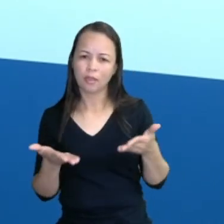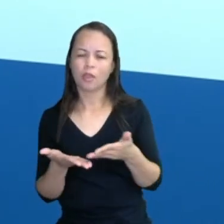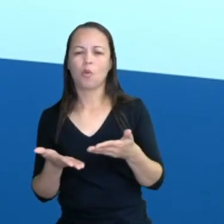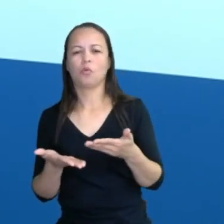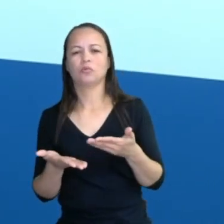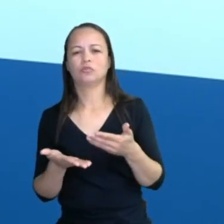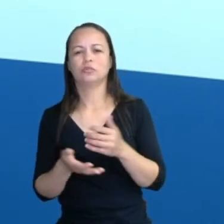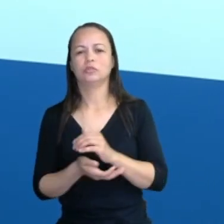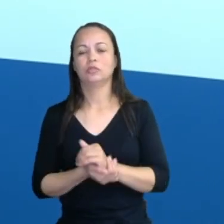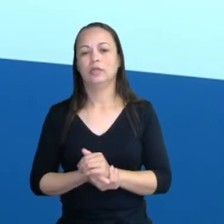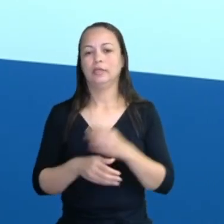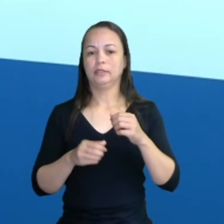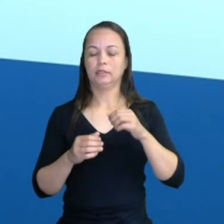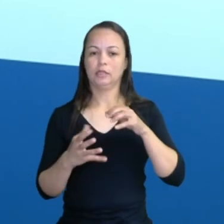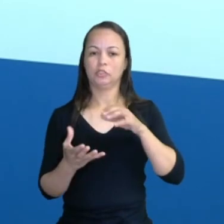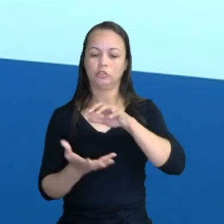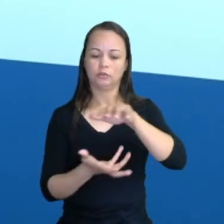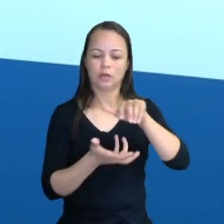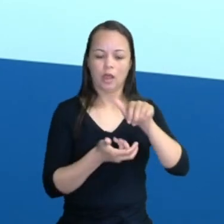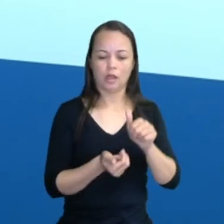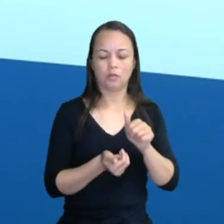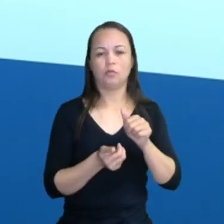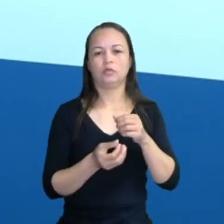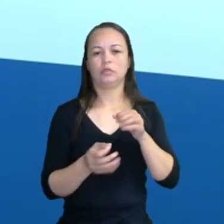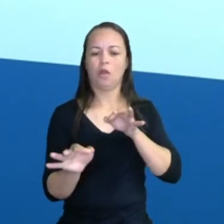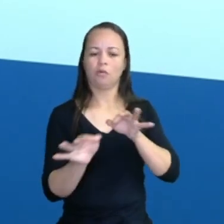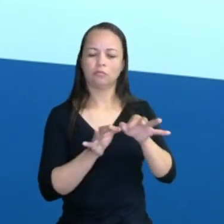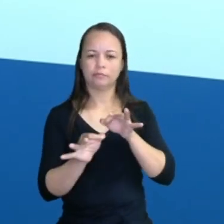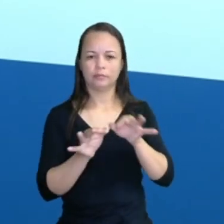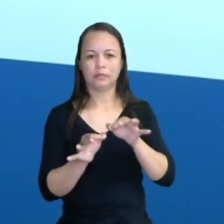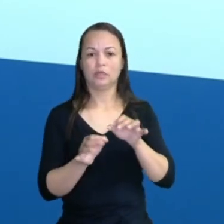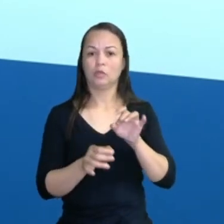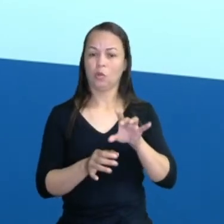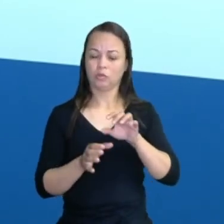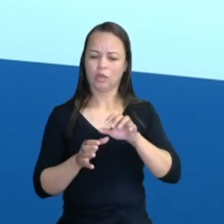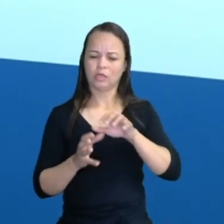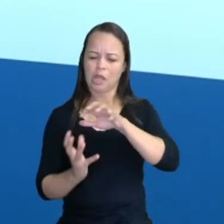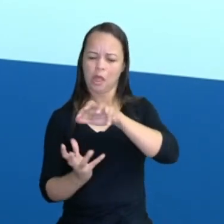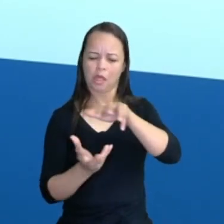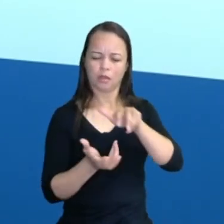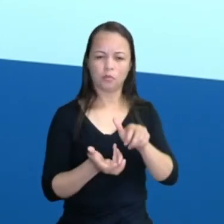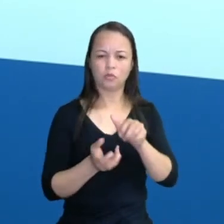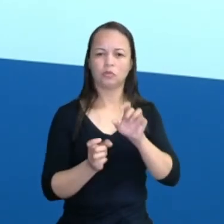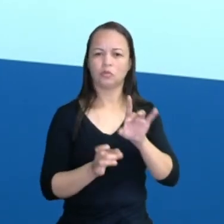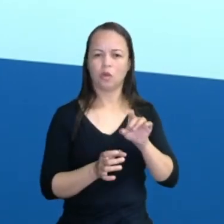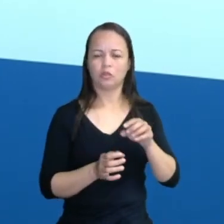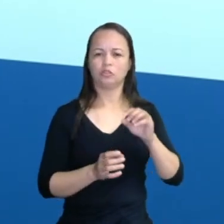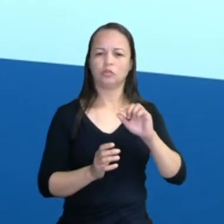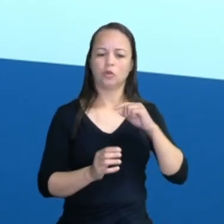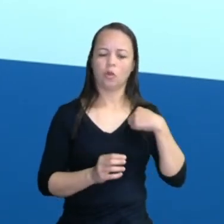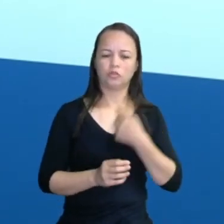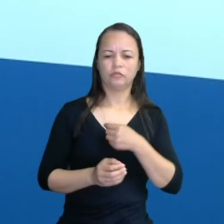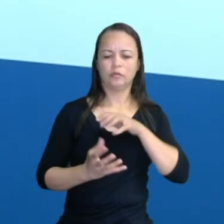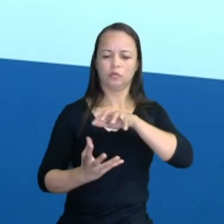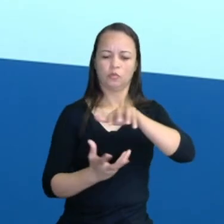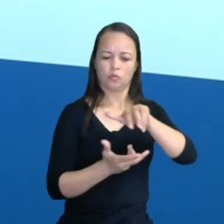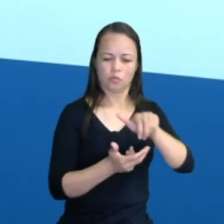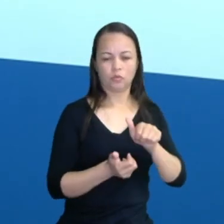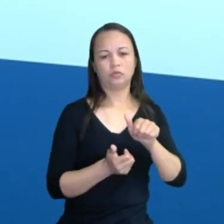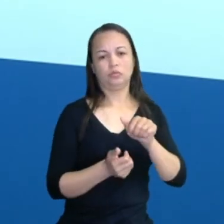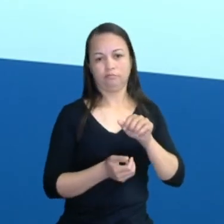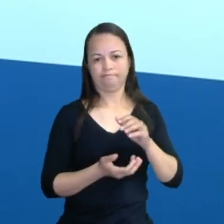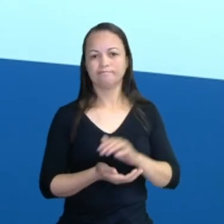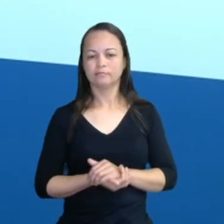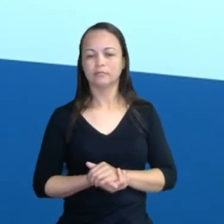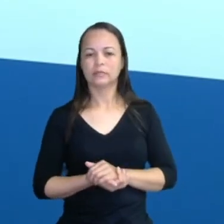lado do mundo está organizada, não apenas desse, né? Porque a gente vive num mundo globalizado.